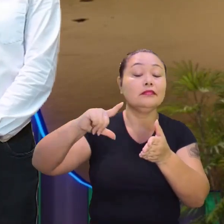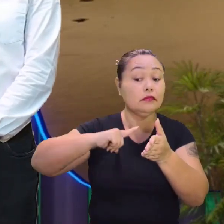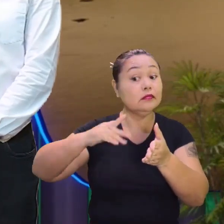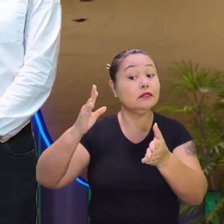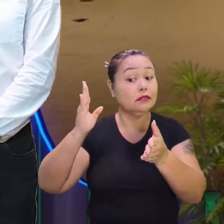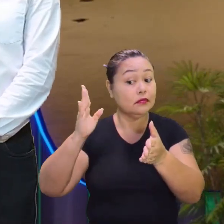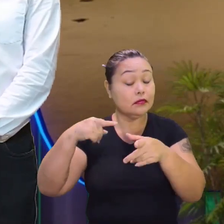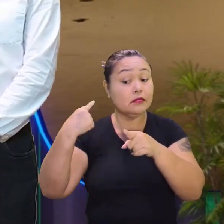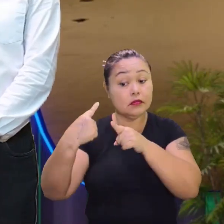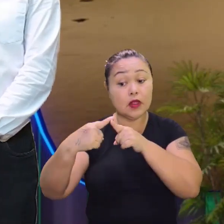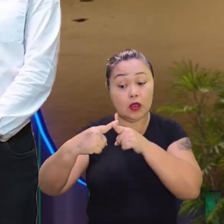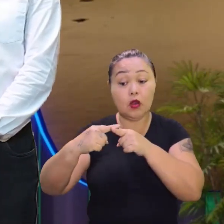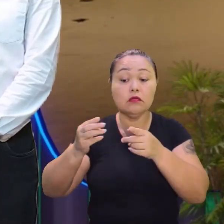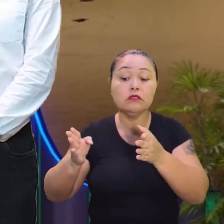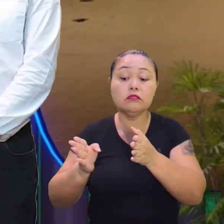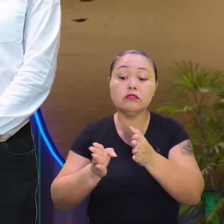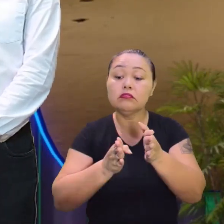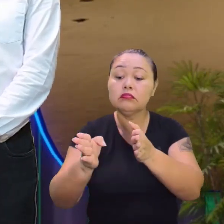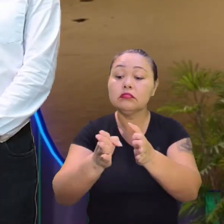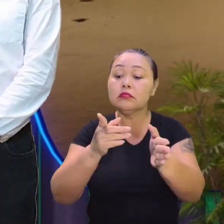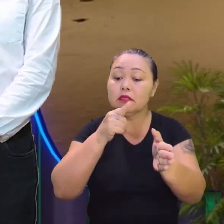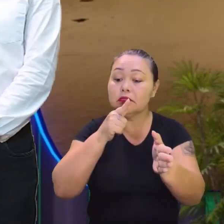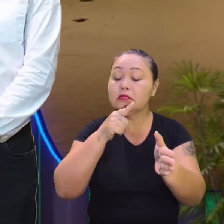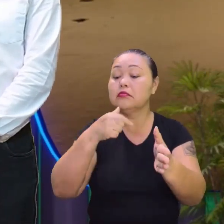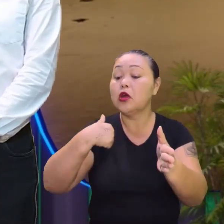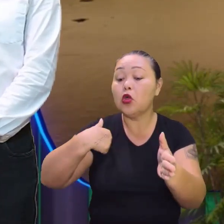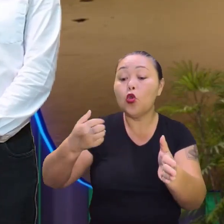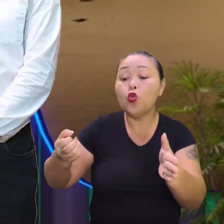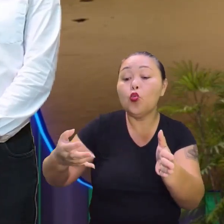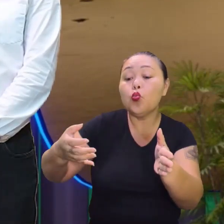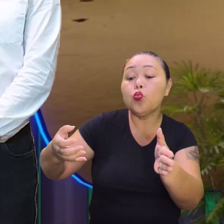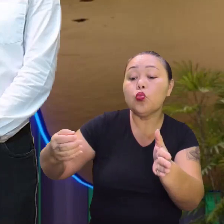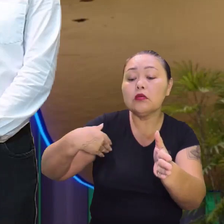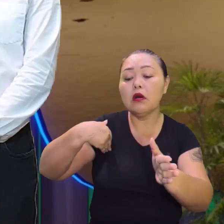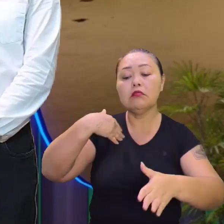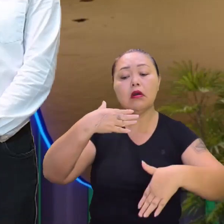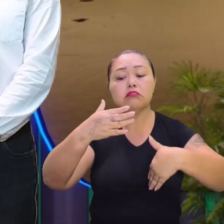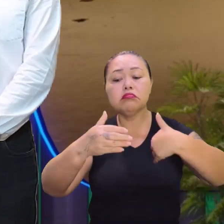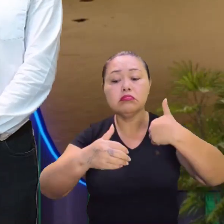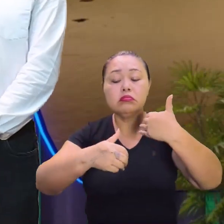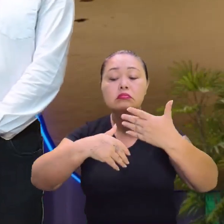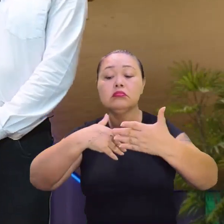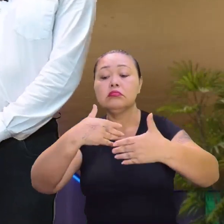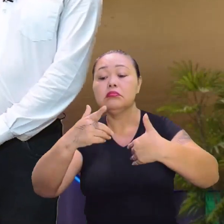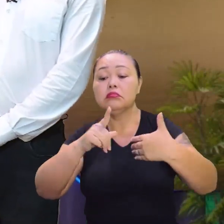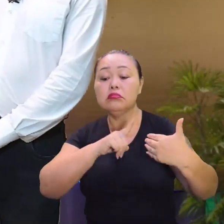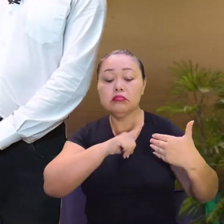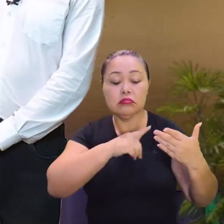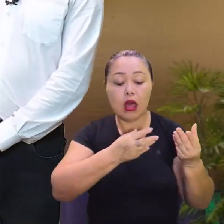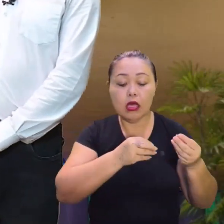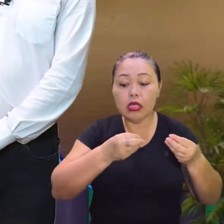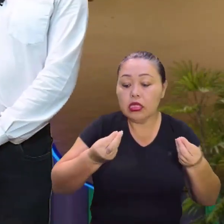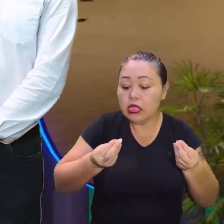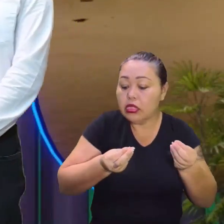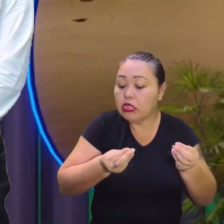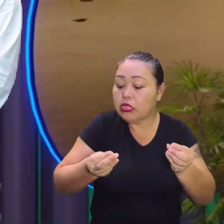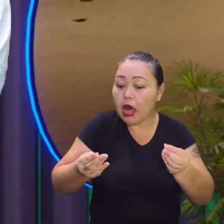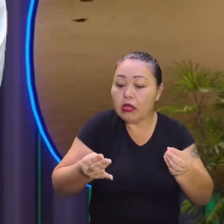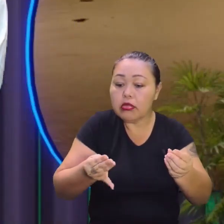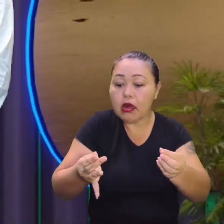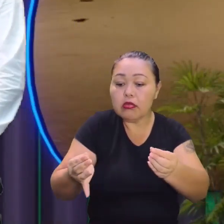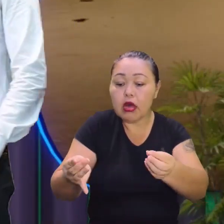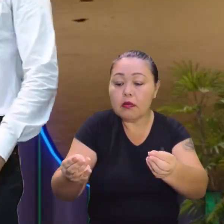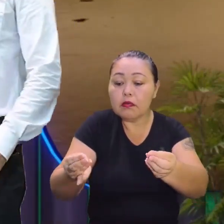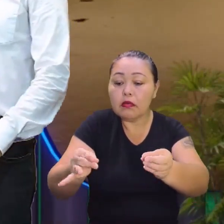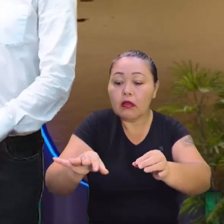Então, por ser um rio de formação recente, que está em todo o processo de formação, tem muito sedimento no caminho do Rio Madeira,